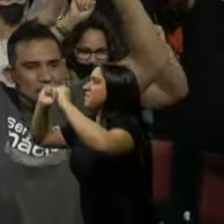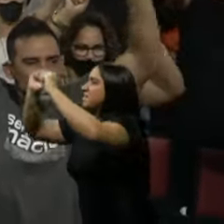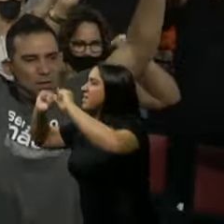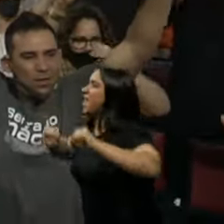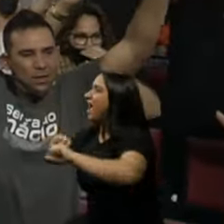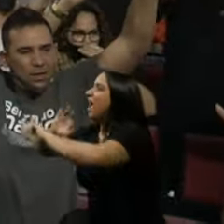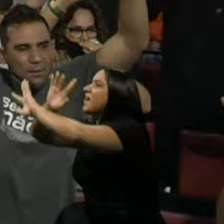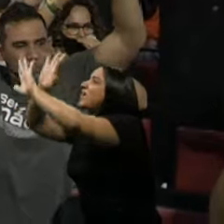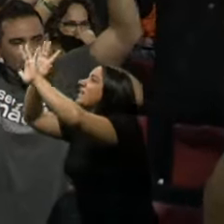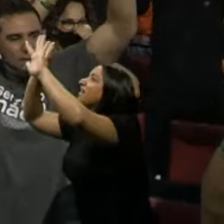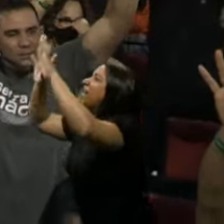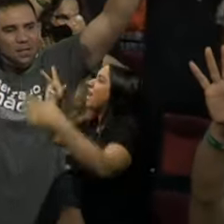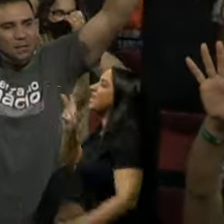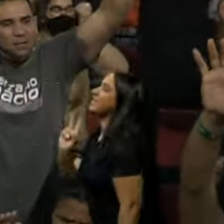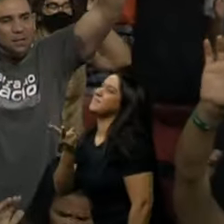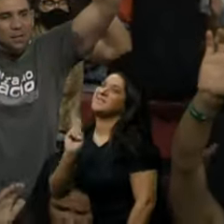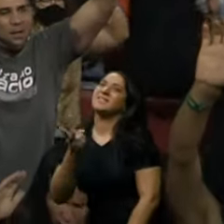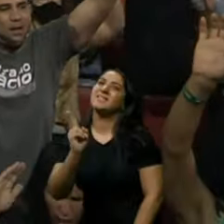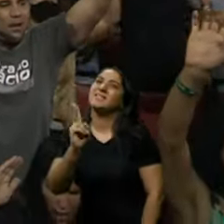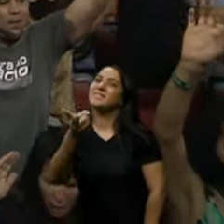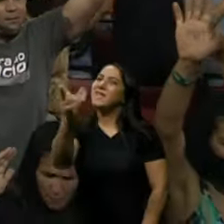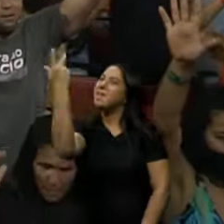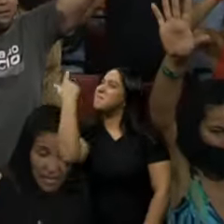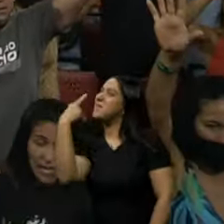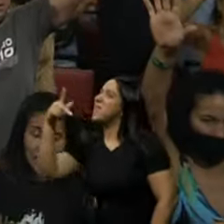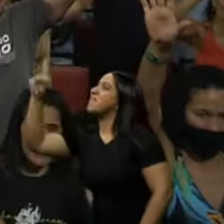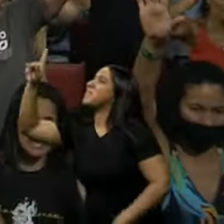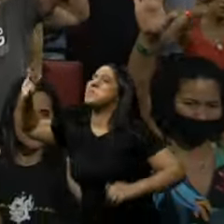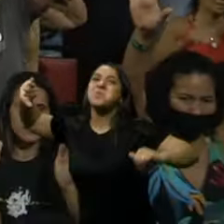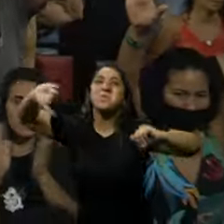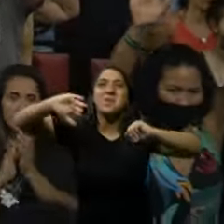EA Glória para sempre amém